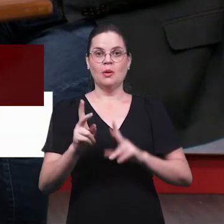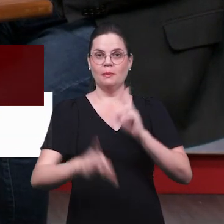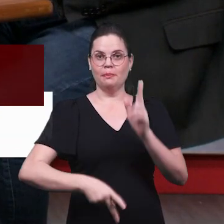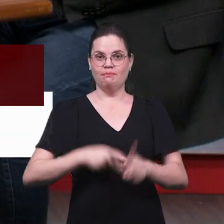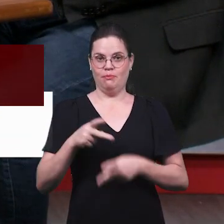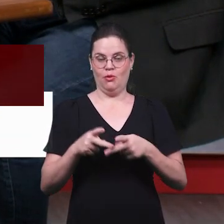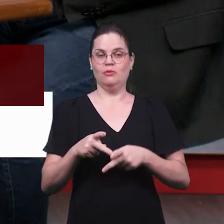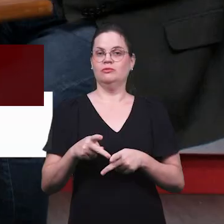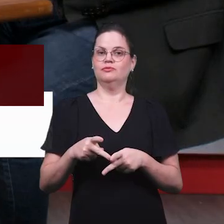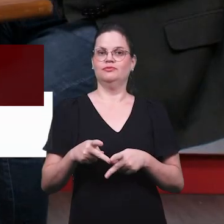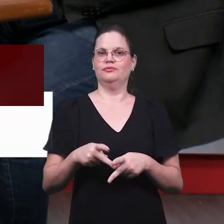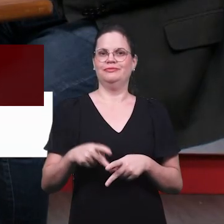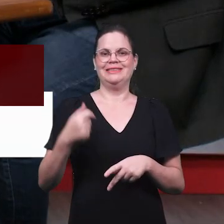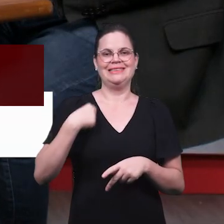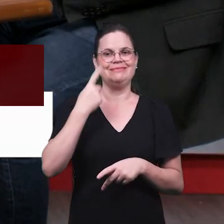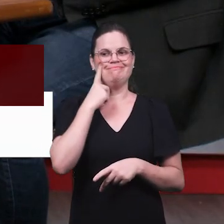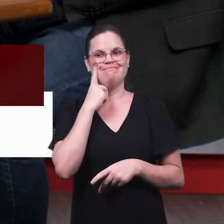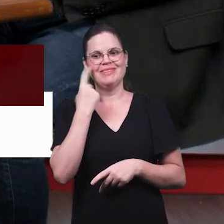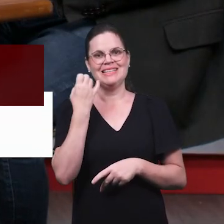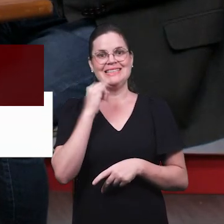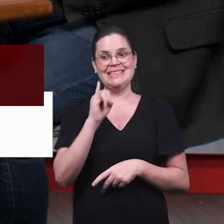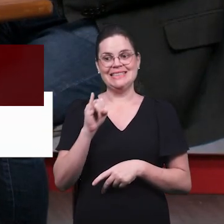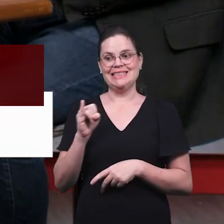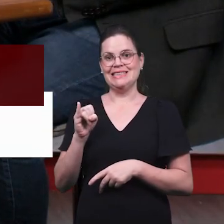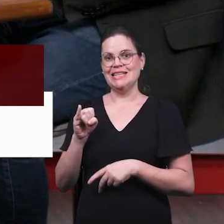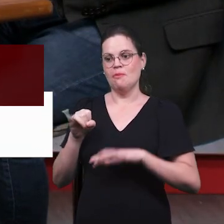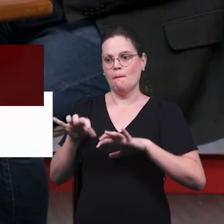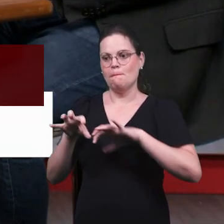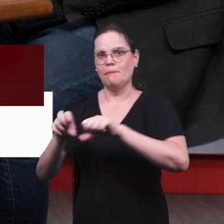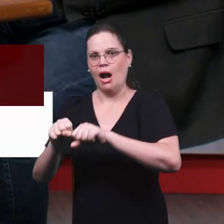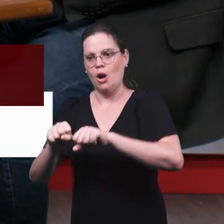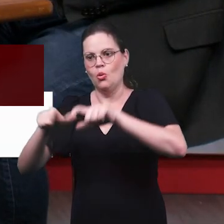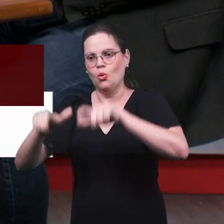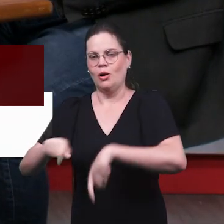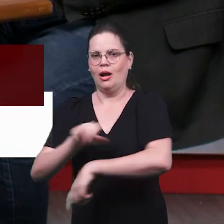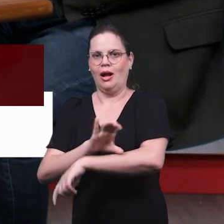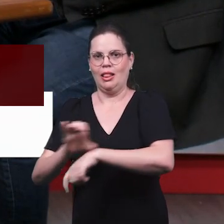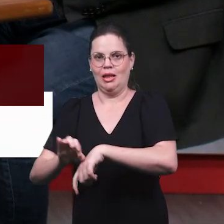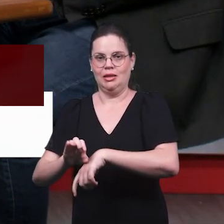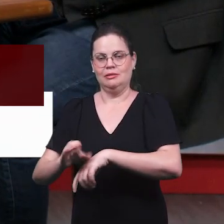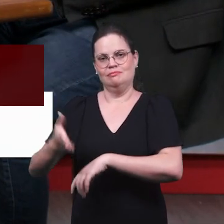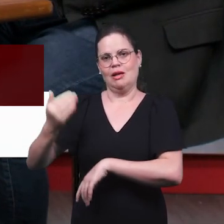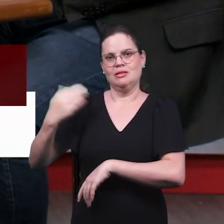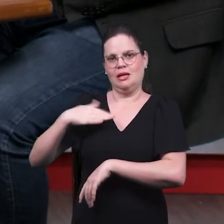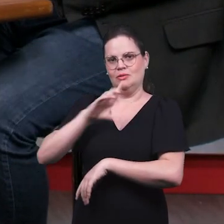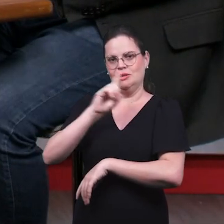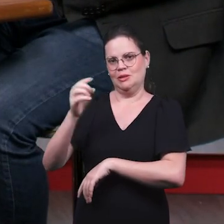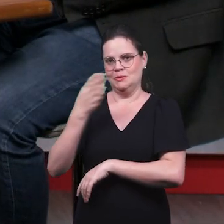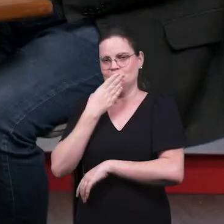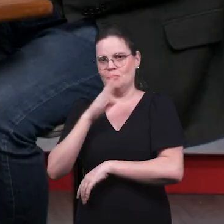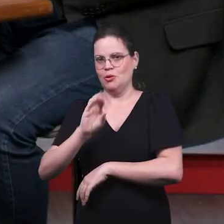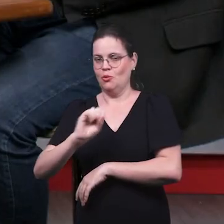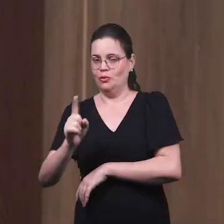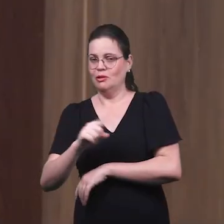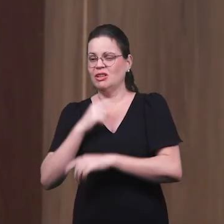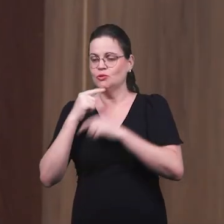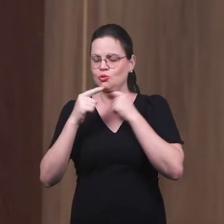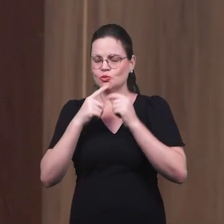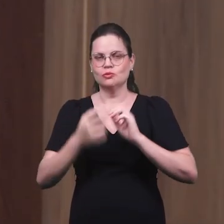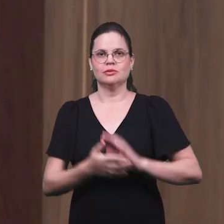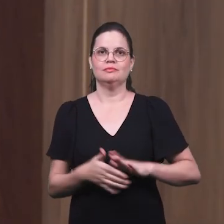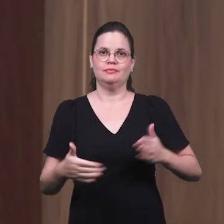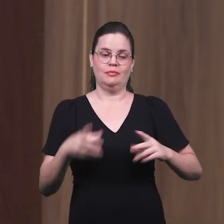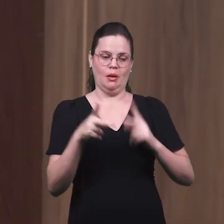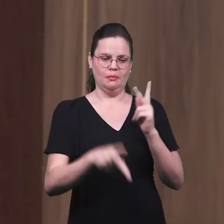duvidoso sobre entrar na terra que o Senhor havia prometido. André, um povo que já